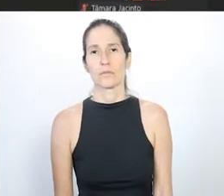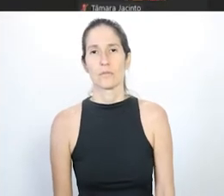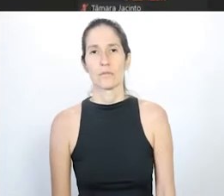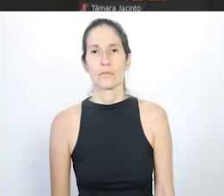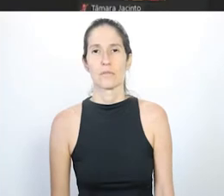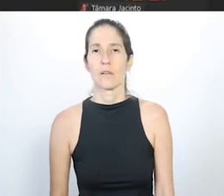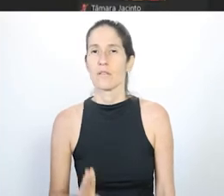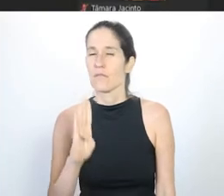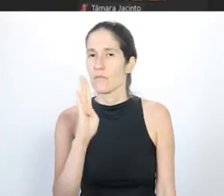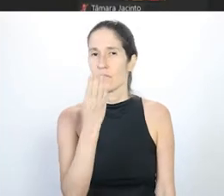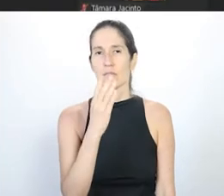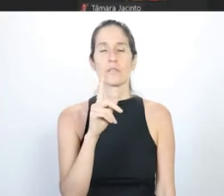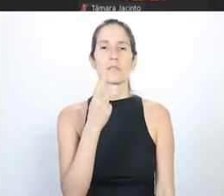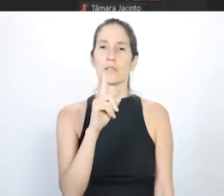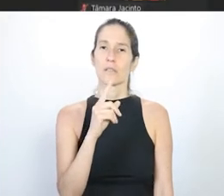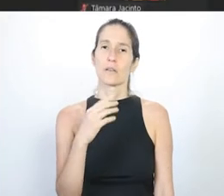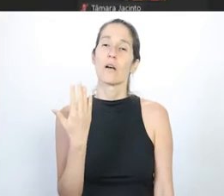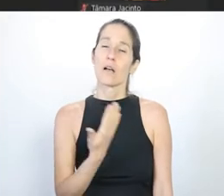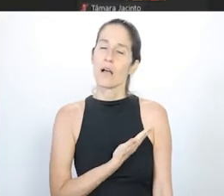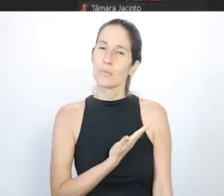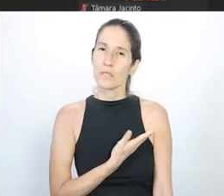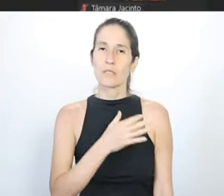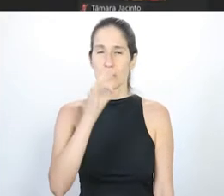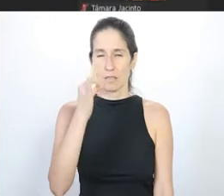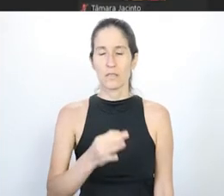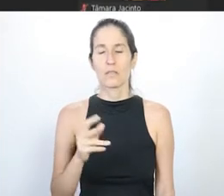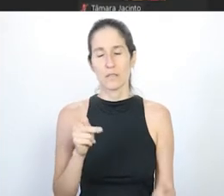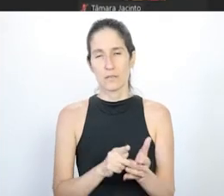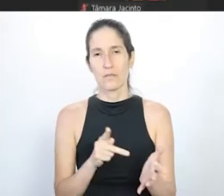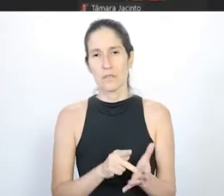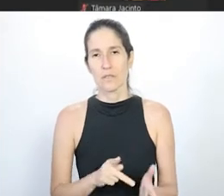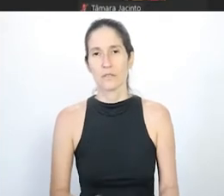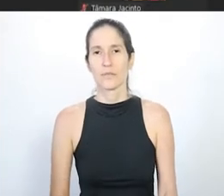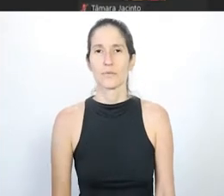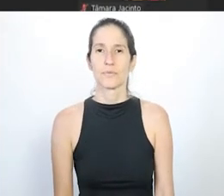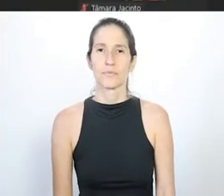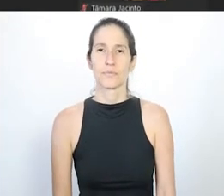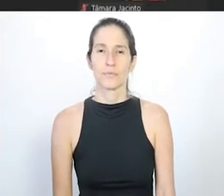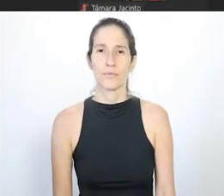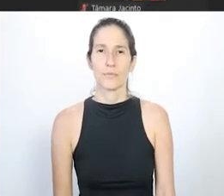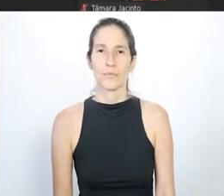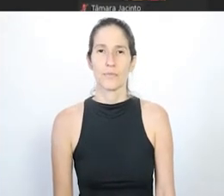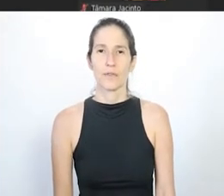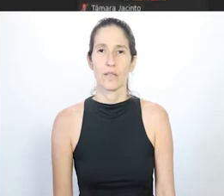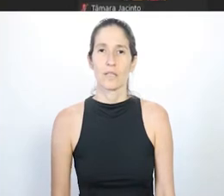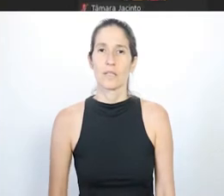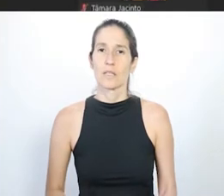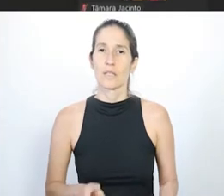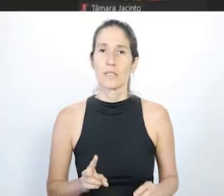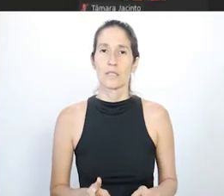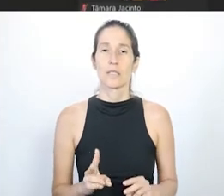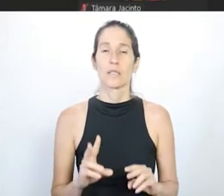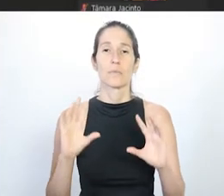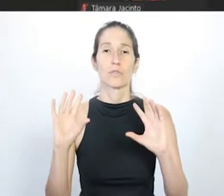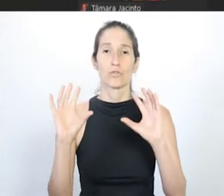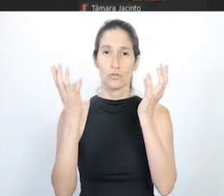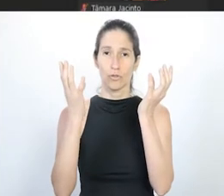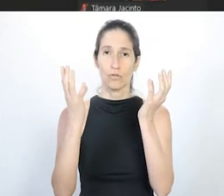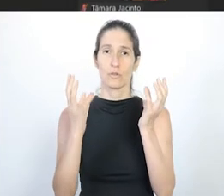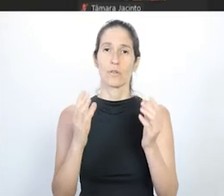é amizade. Então, aonde ela se apresenta, para onde ela vai, que dá para a gente ir, ela